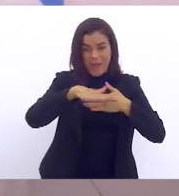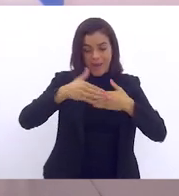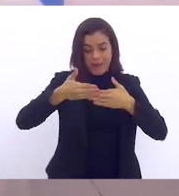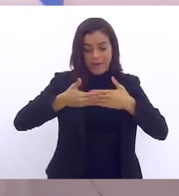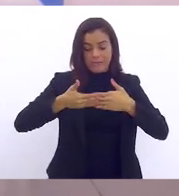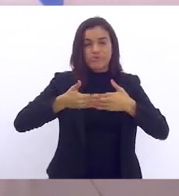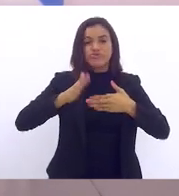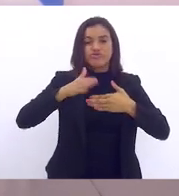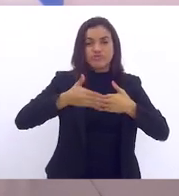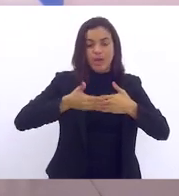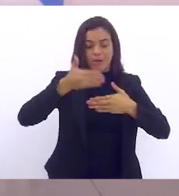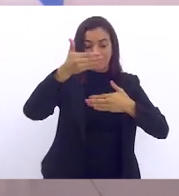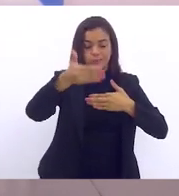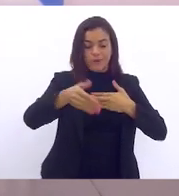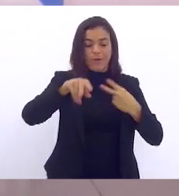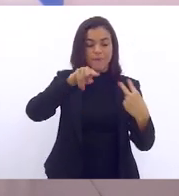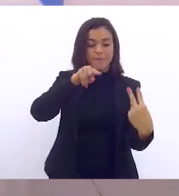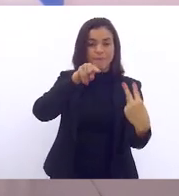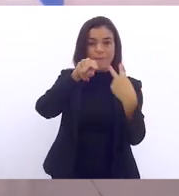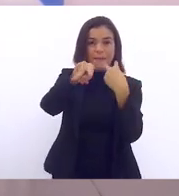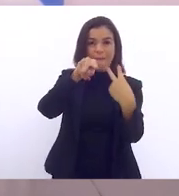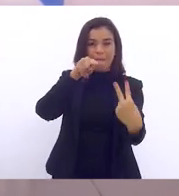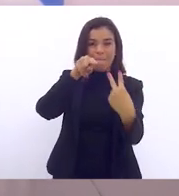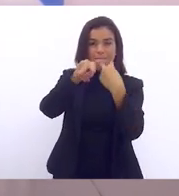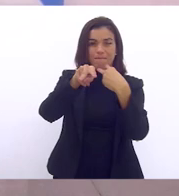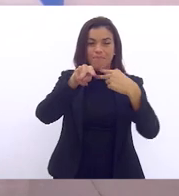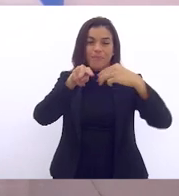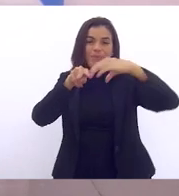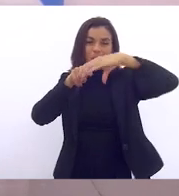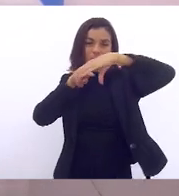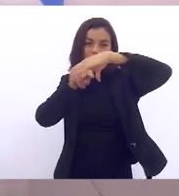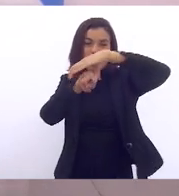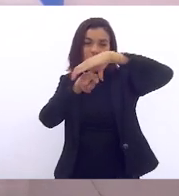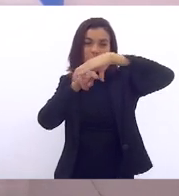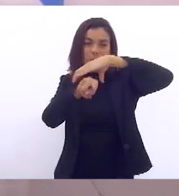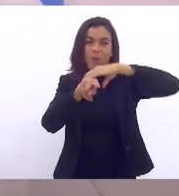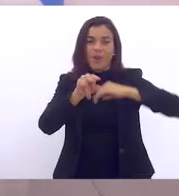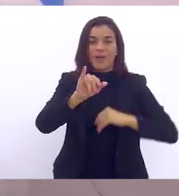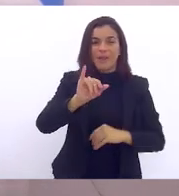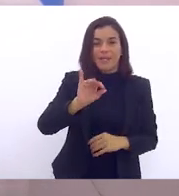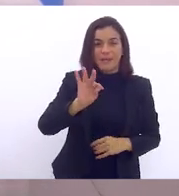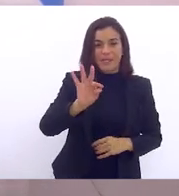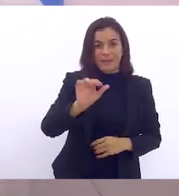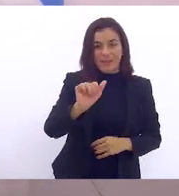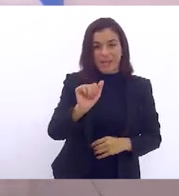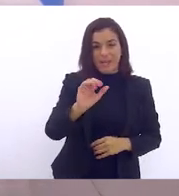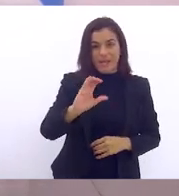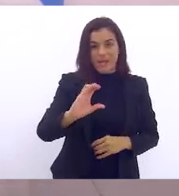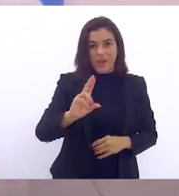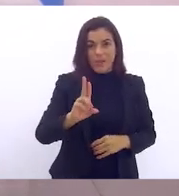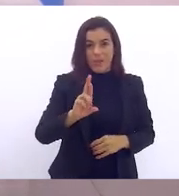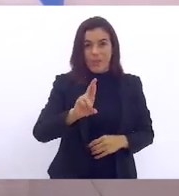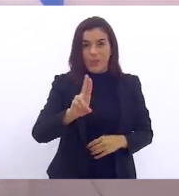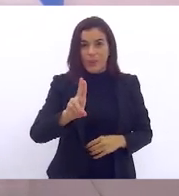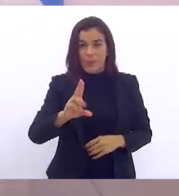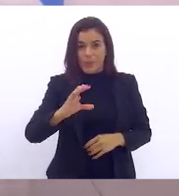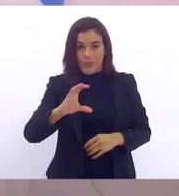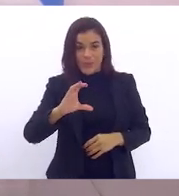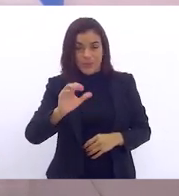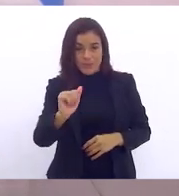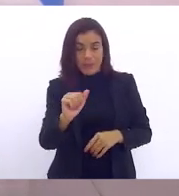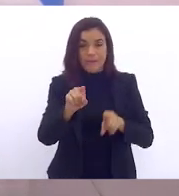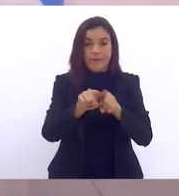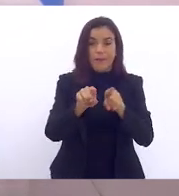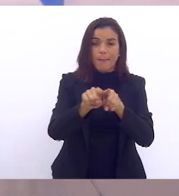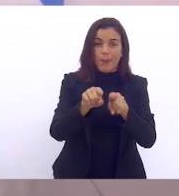duplicado eh falando ali do túnel de Itacuruçá Muriqui eh eram acidentes eh gravíssimos que acontece